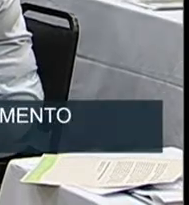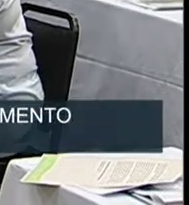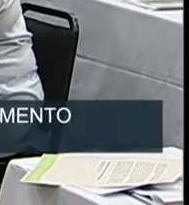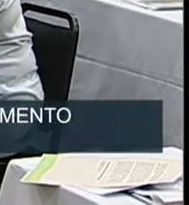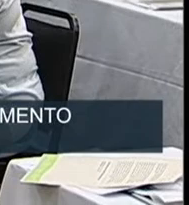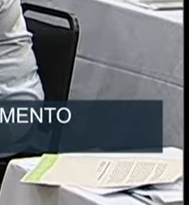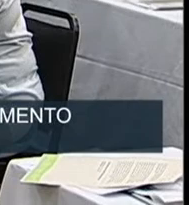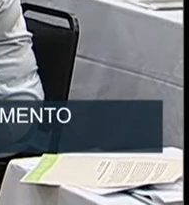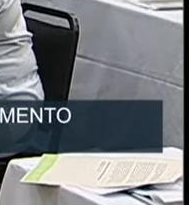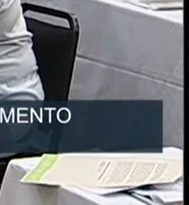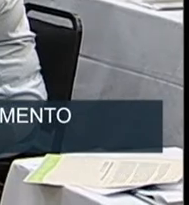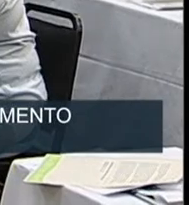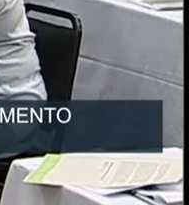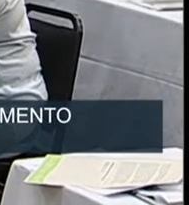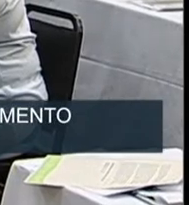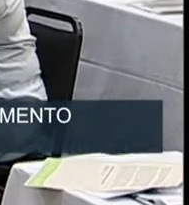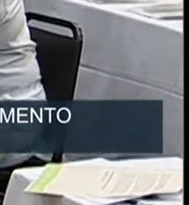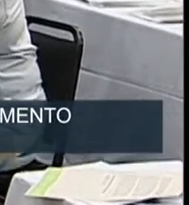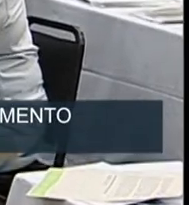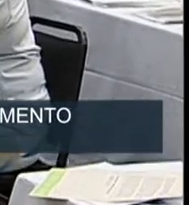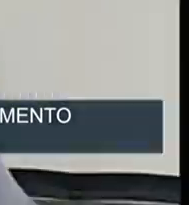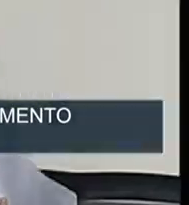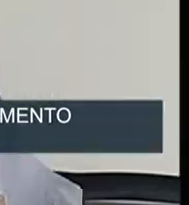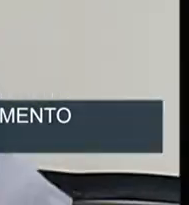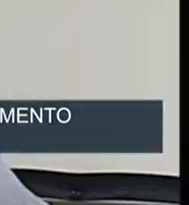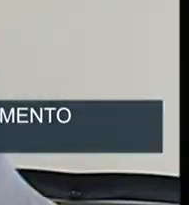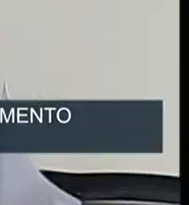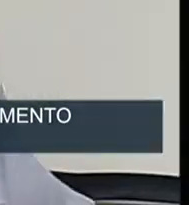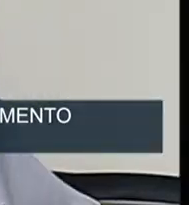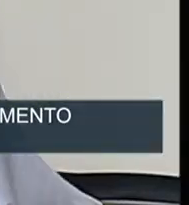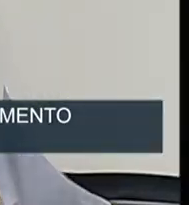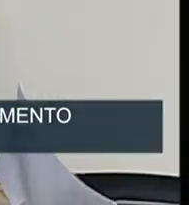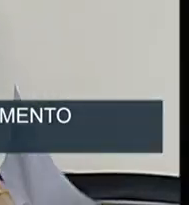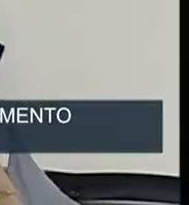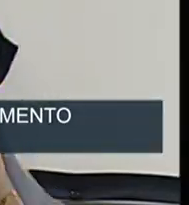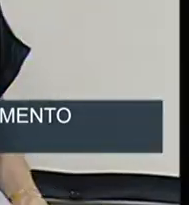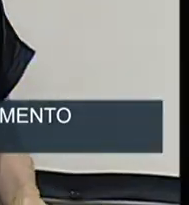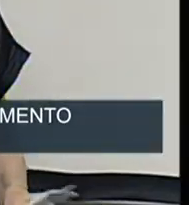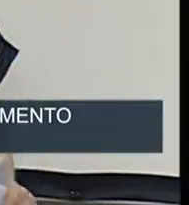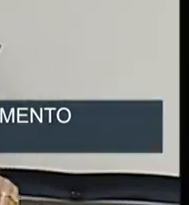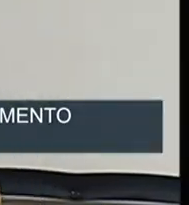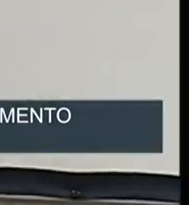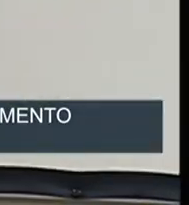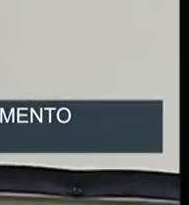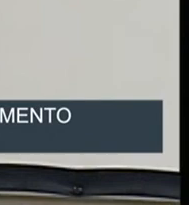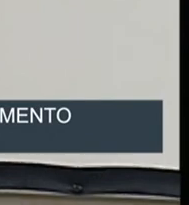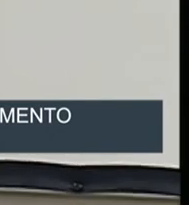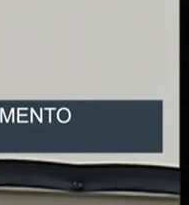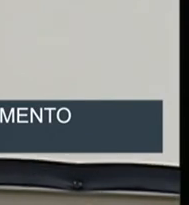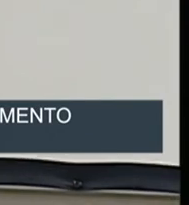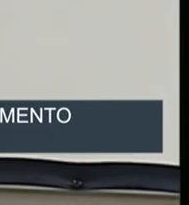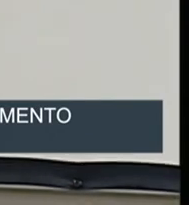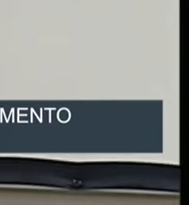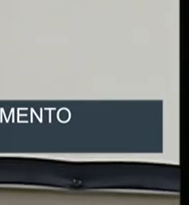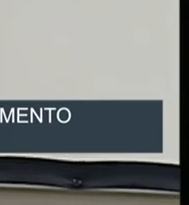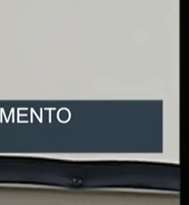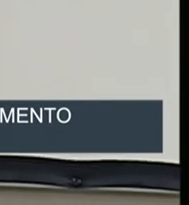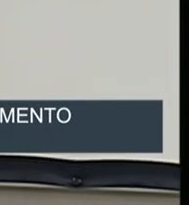Pedimos agora que os senhores membros da mesa retomem seus lugares para nós prosseguirmos com o